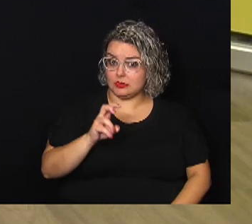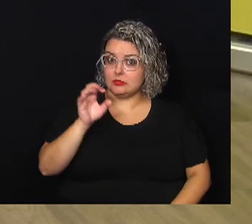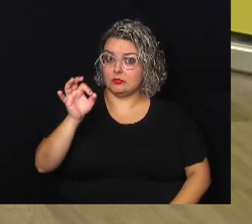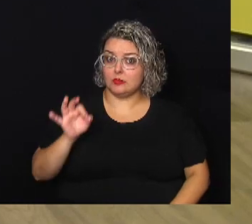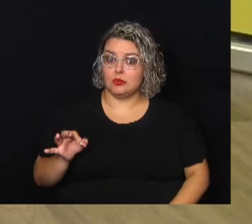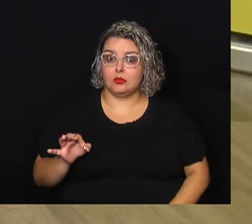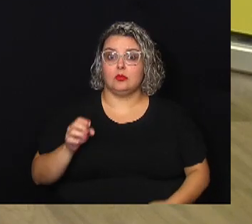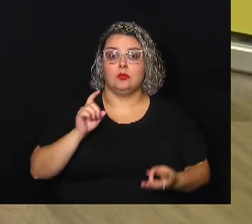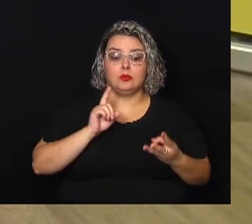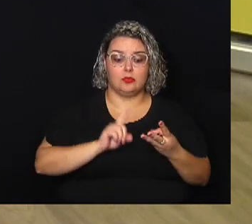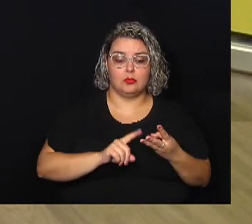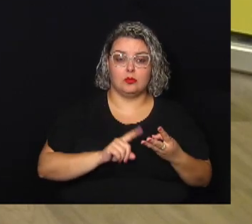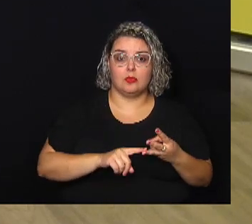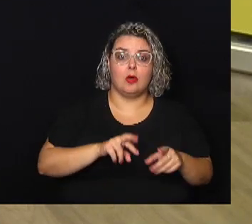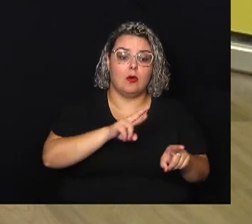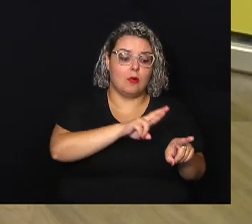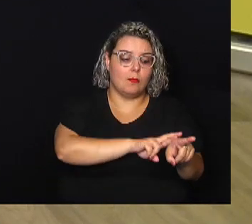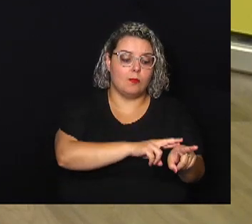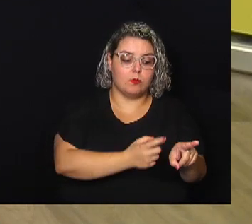casos, próstata